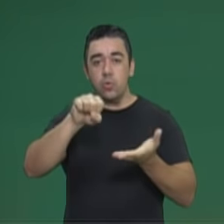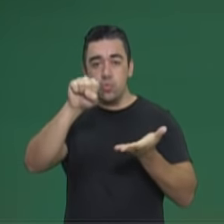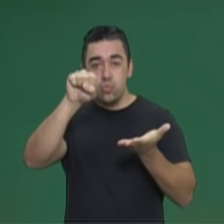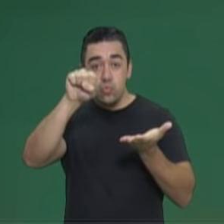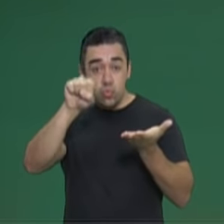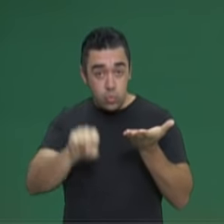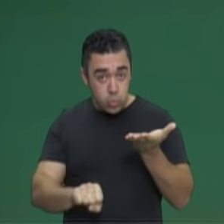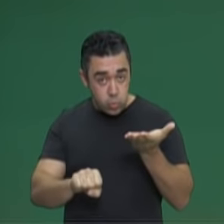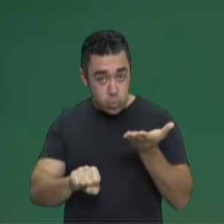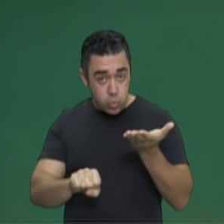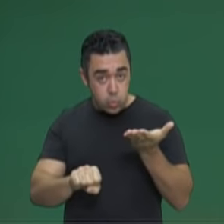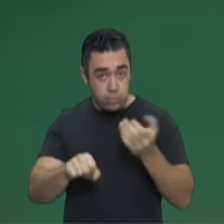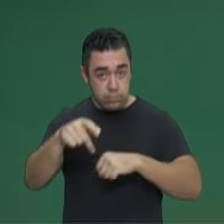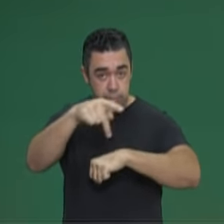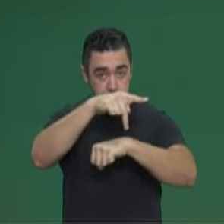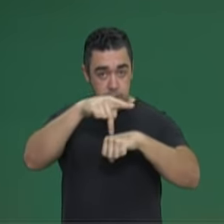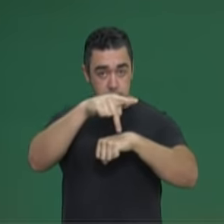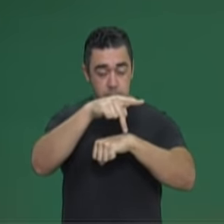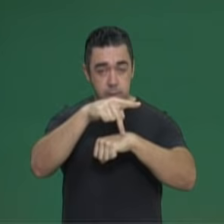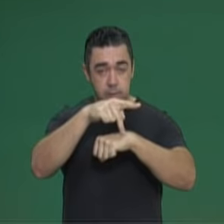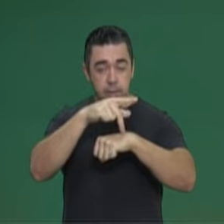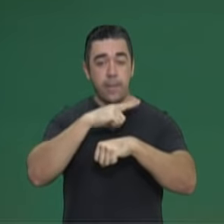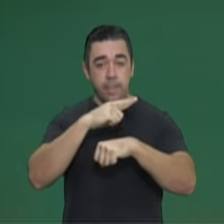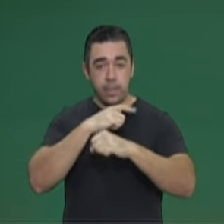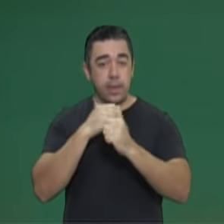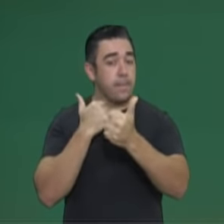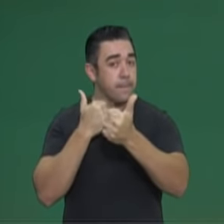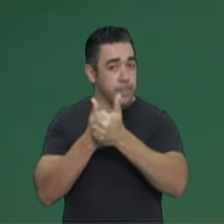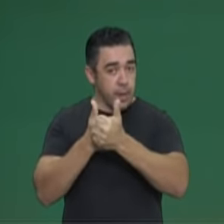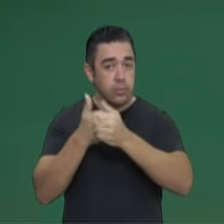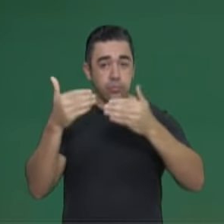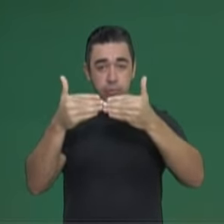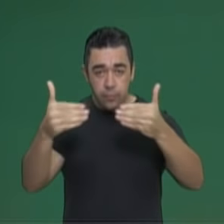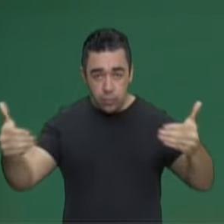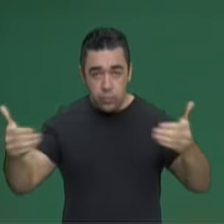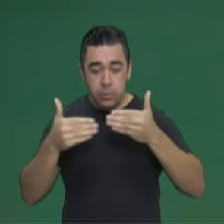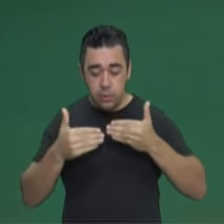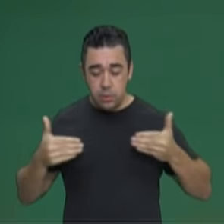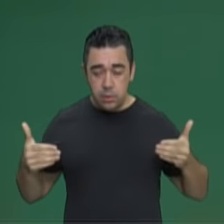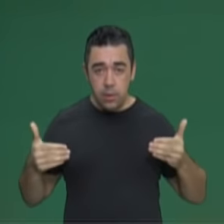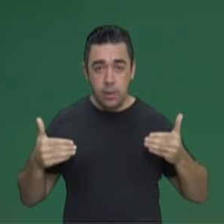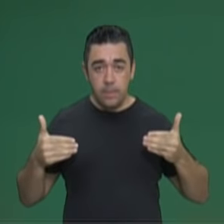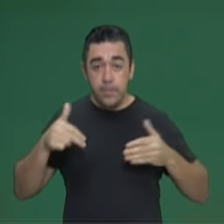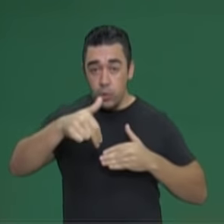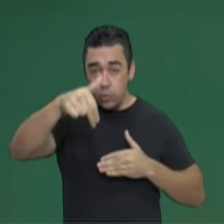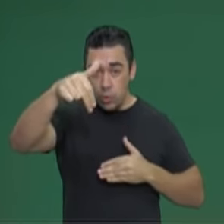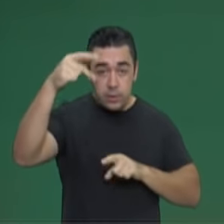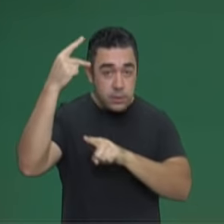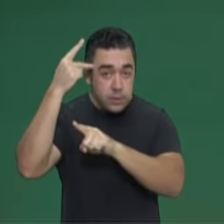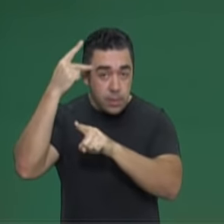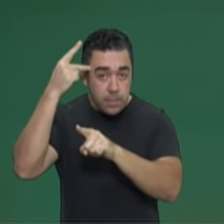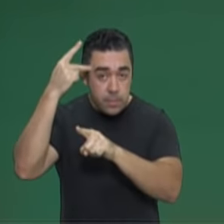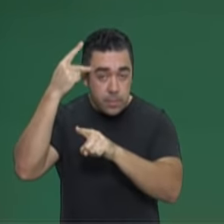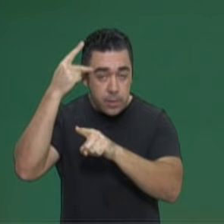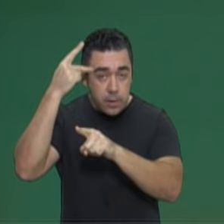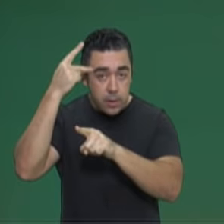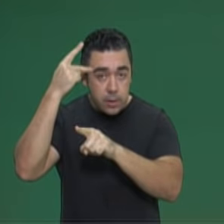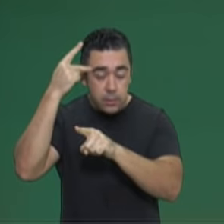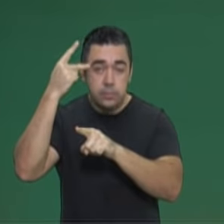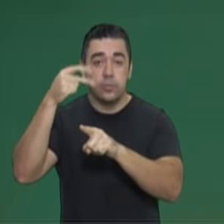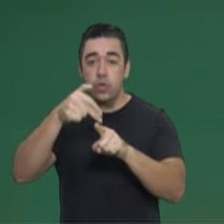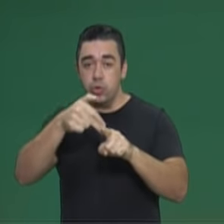país e ele faz divisa com uma série de estados. Nós temos ao norte o estado de São Paulo, a noroeste nós